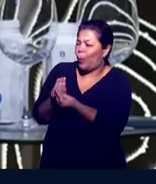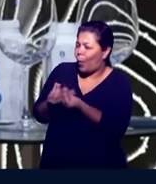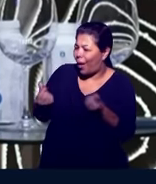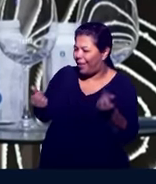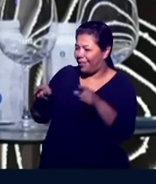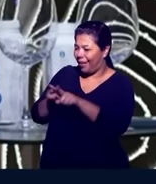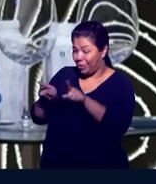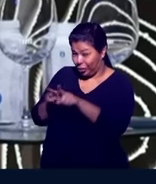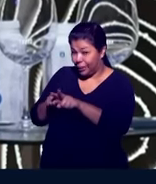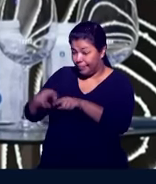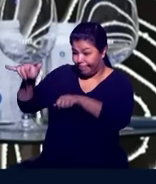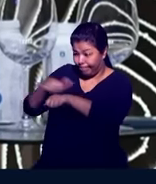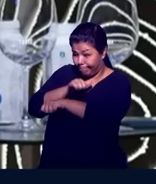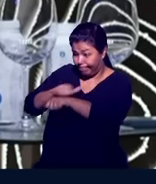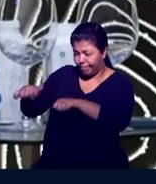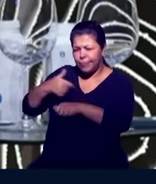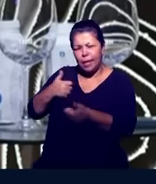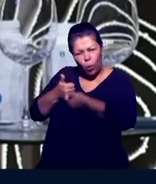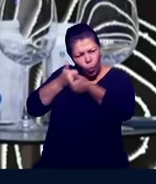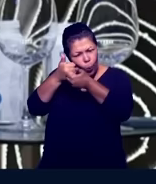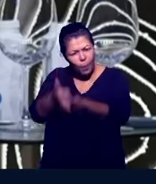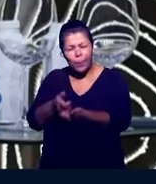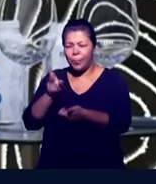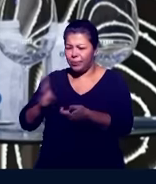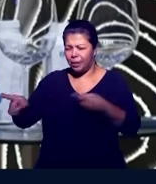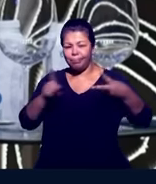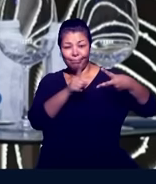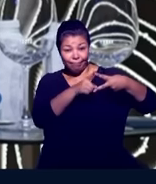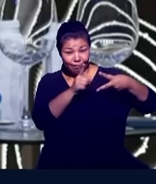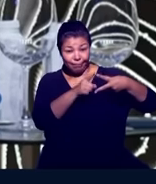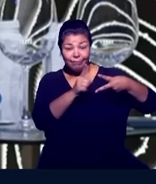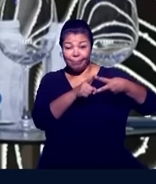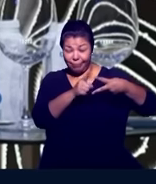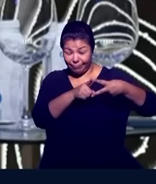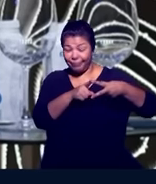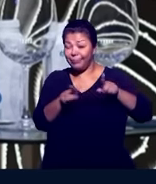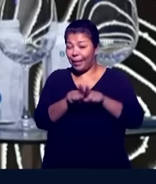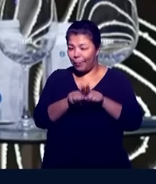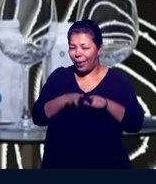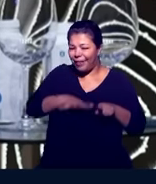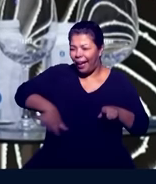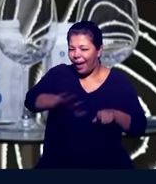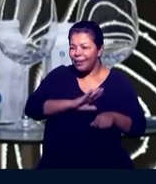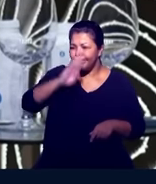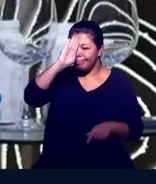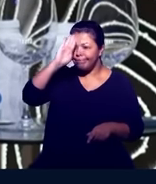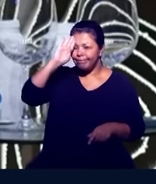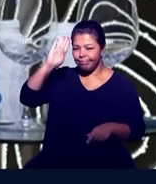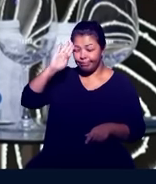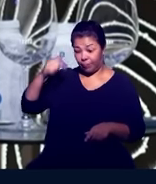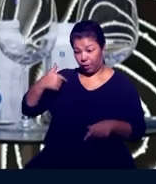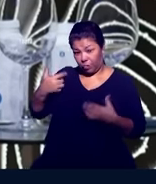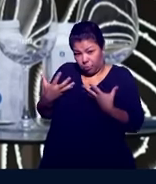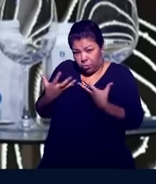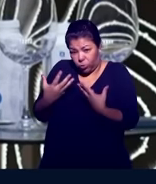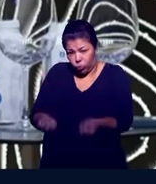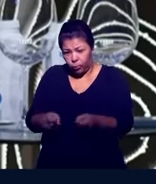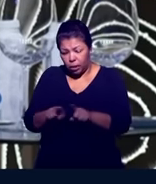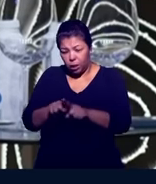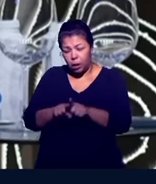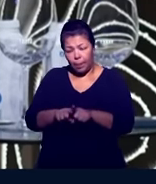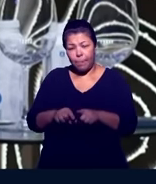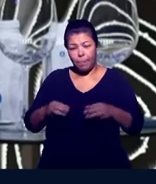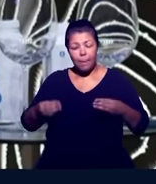dele eu acompanho a trajetória do Paulo acadêmica recente ente depois que assumi o ministério ele passou